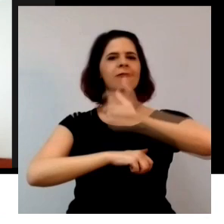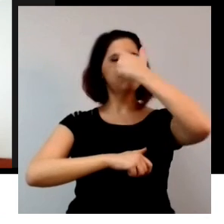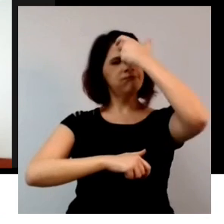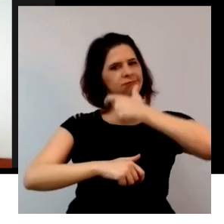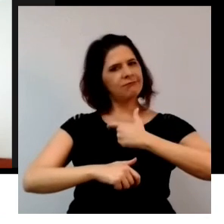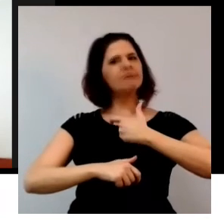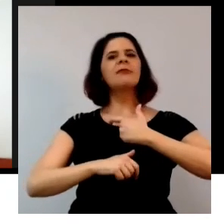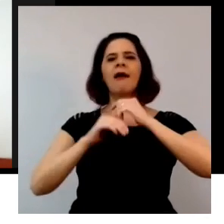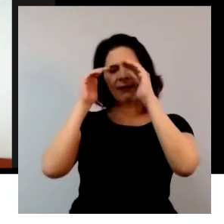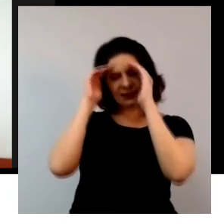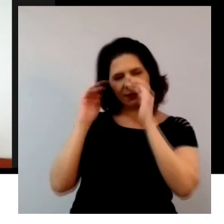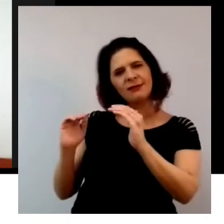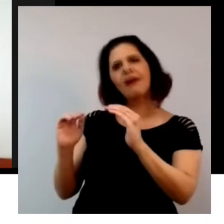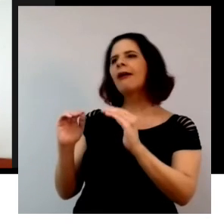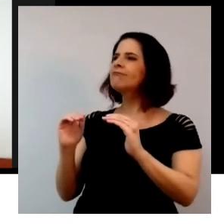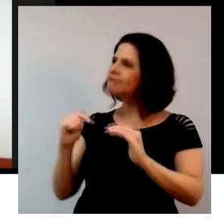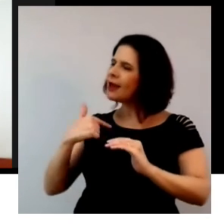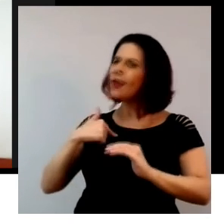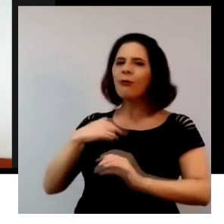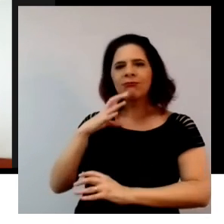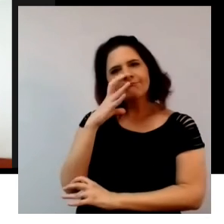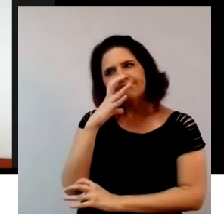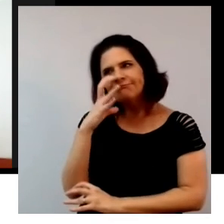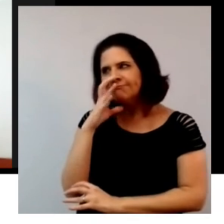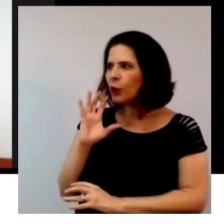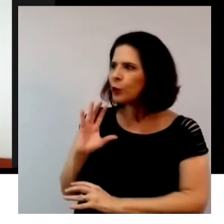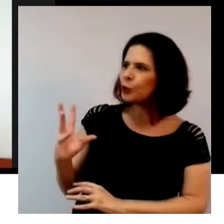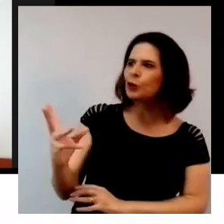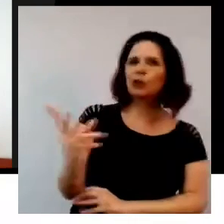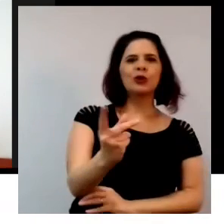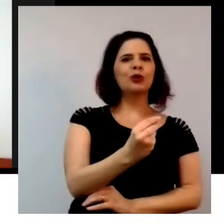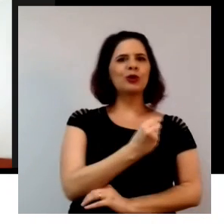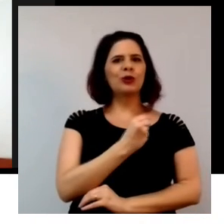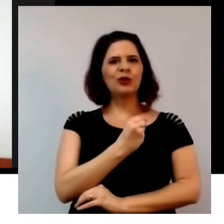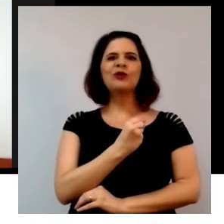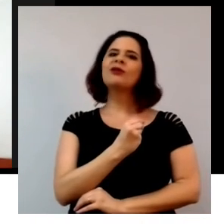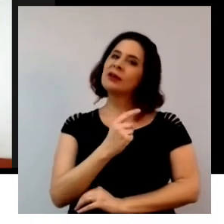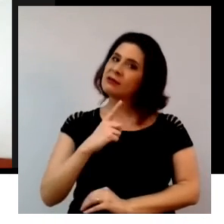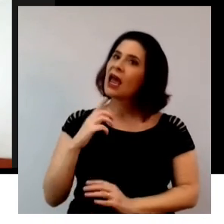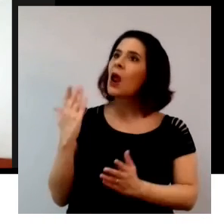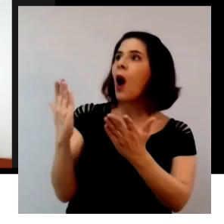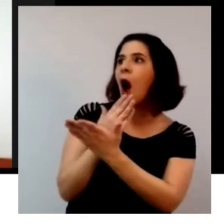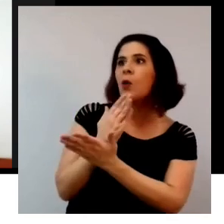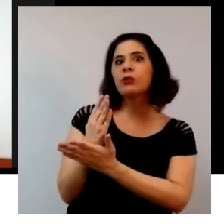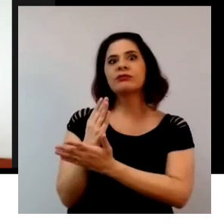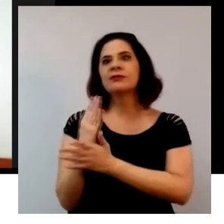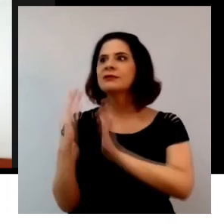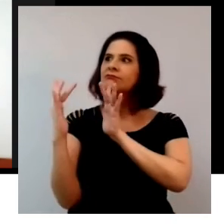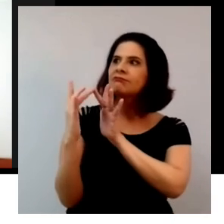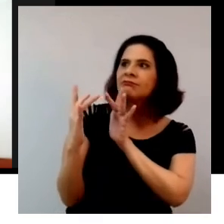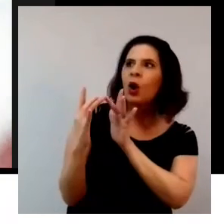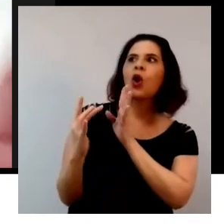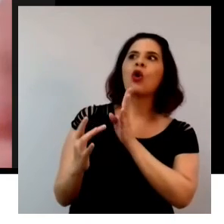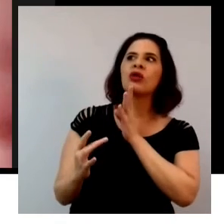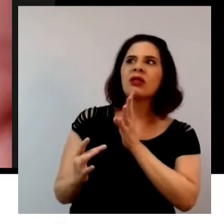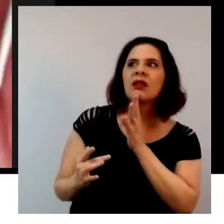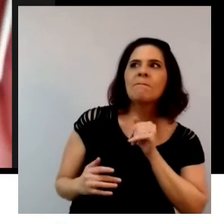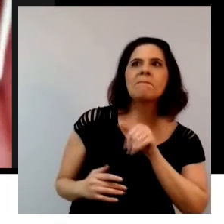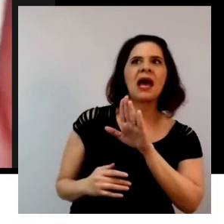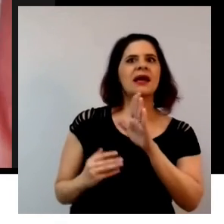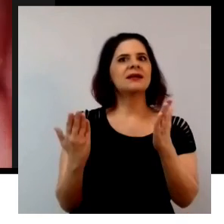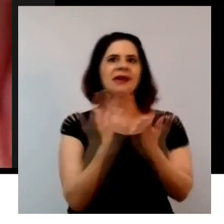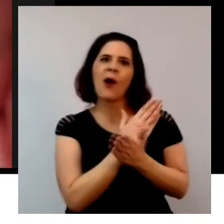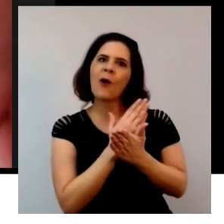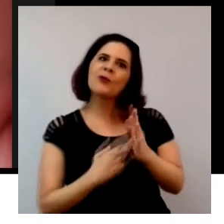admirador de todos vocês, né, tenho mais proximidade com alguns, menos com outros, mas eu queria muito